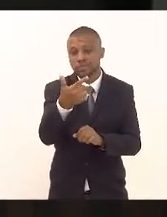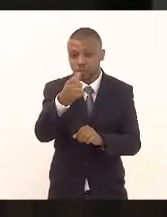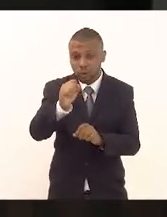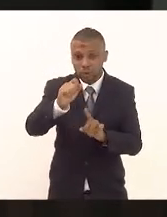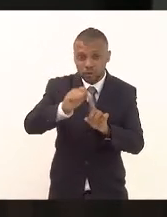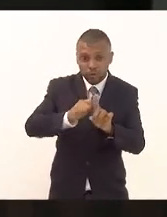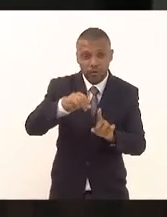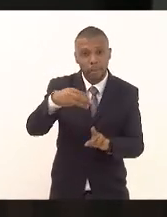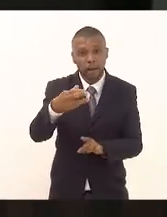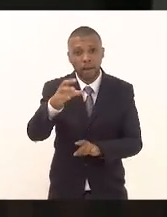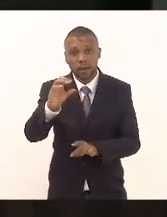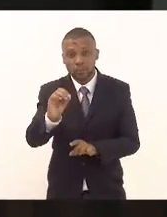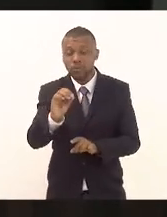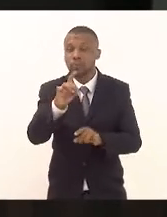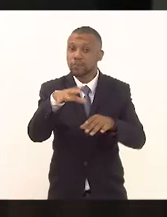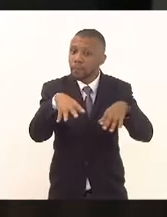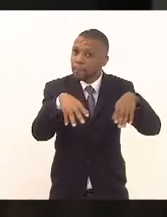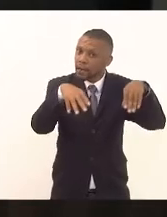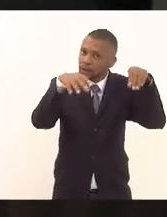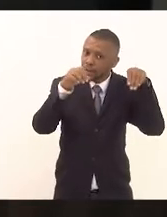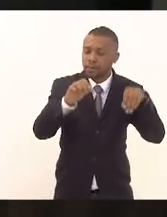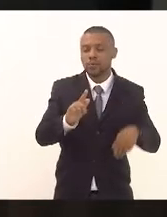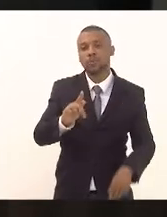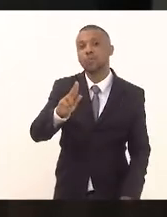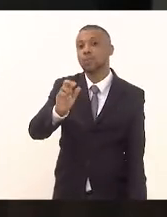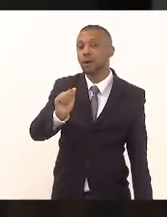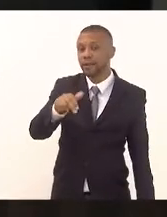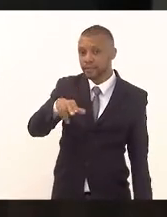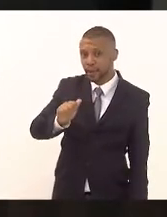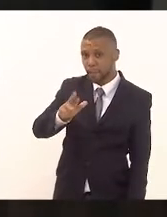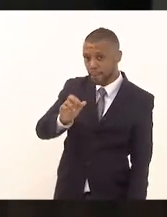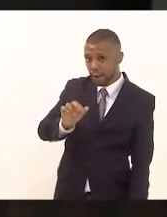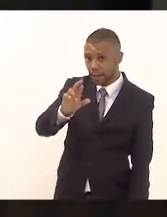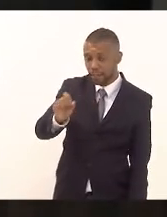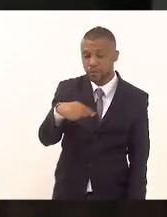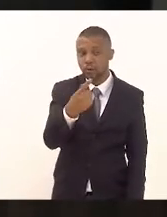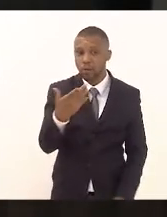Palácio Guanabara, para que a gente possamos estar...